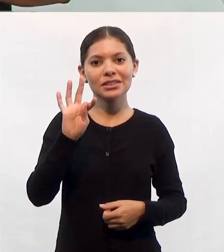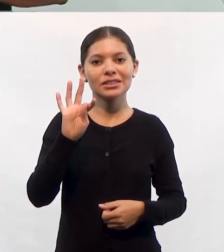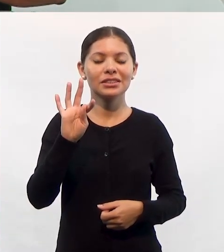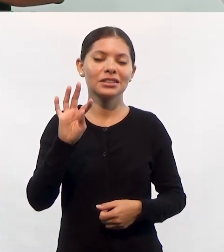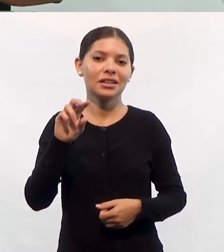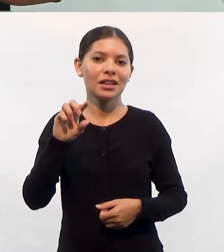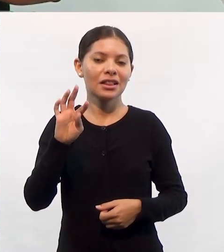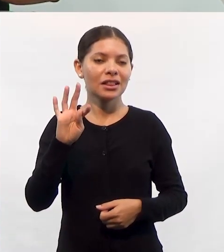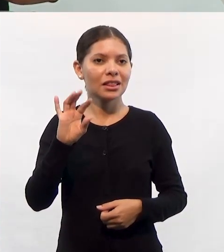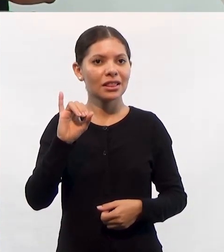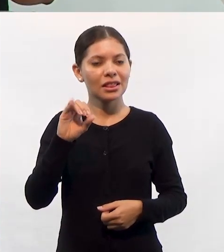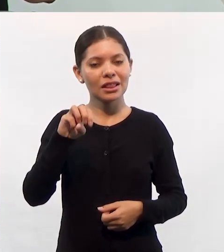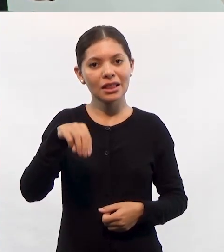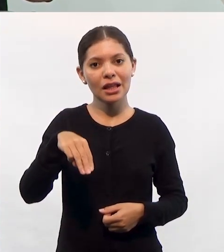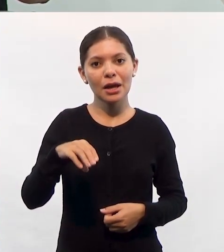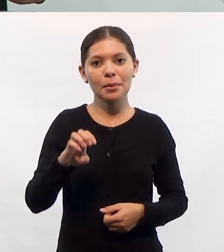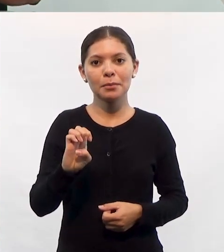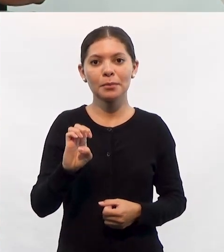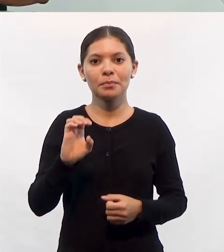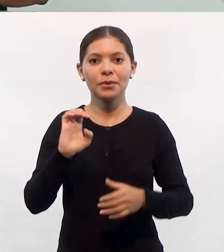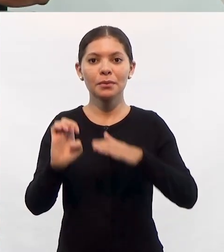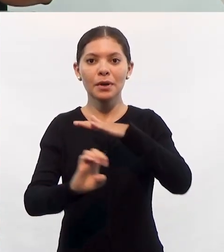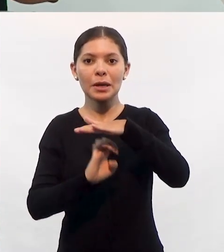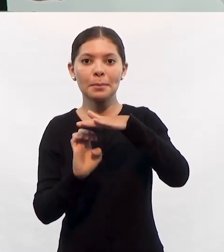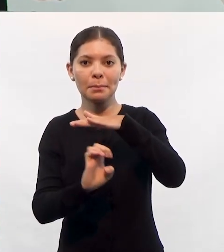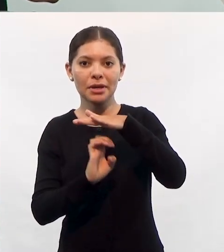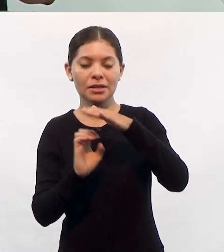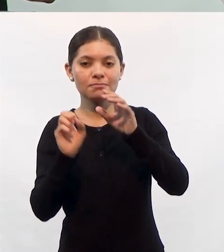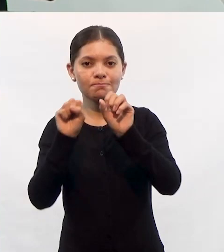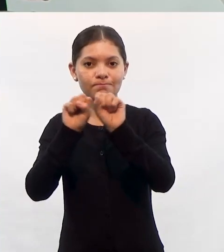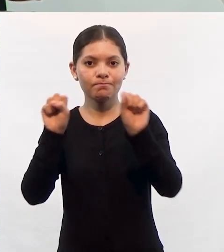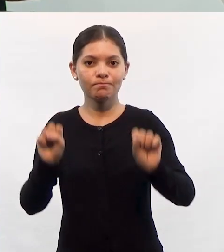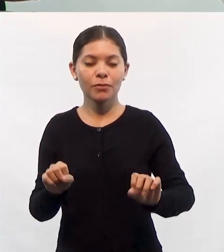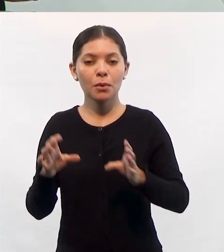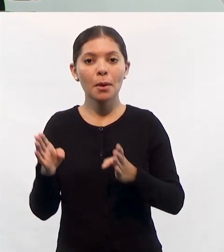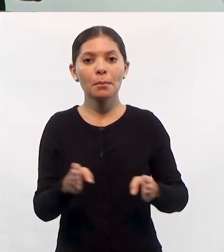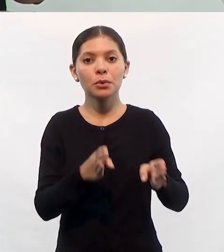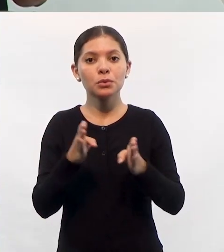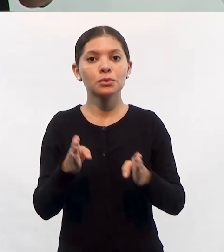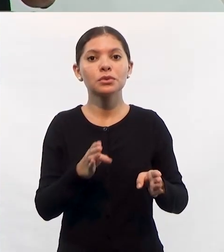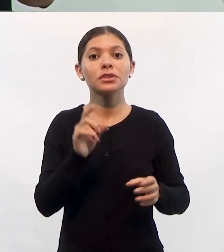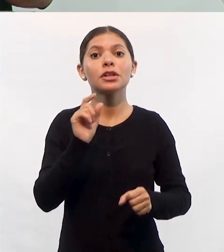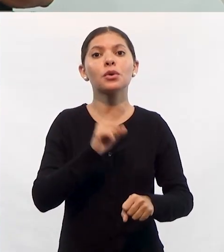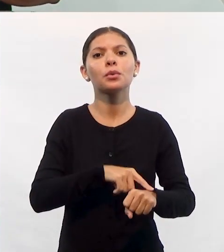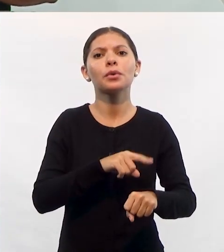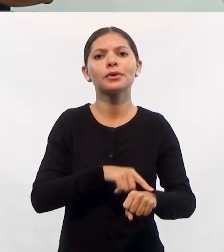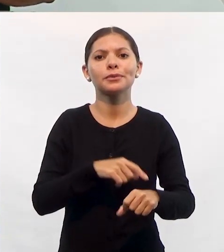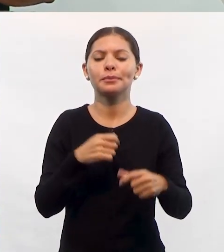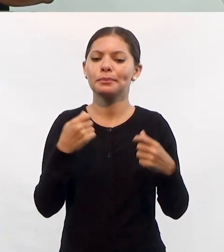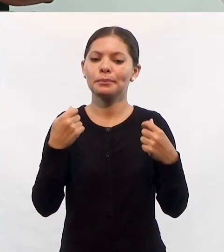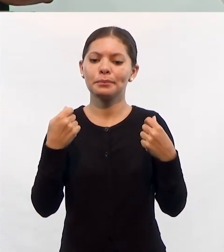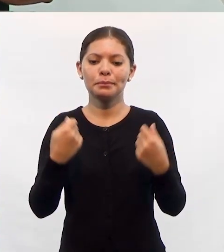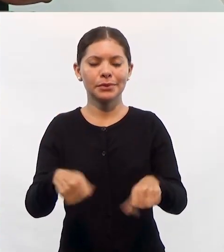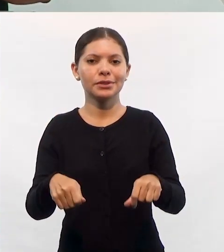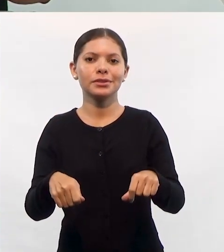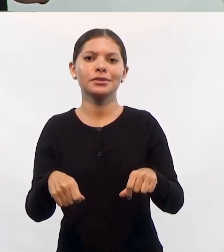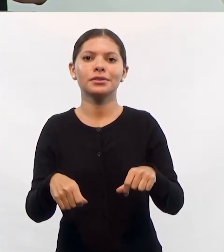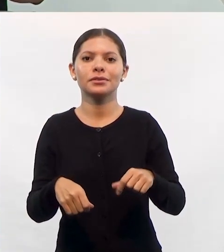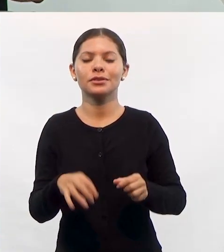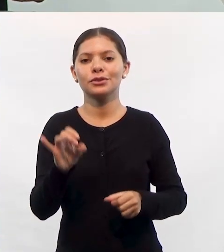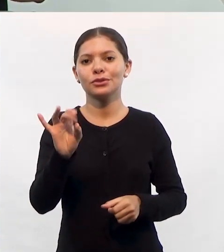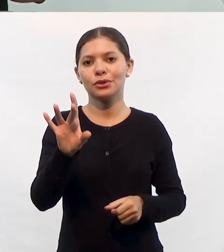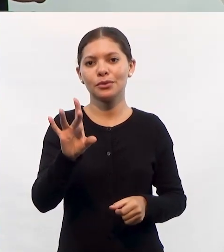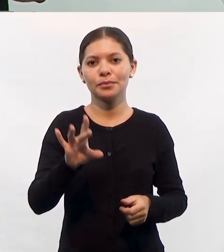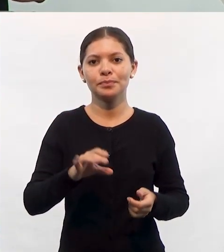a empresa pega o sistema just time ela só vai produzir algo quando aquilo for necessário então